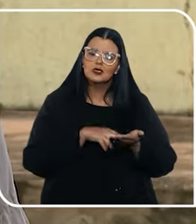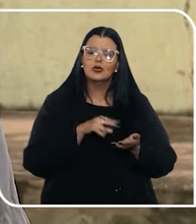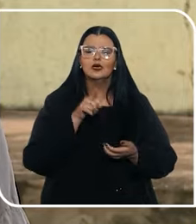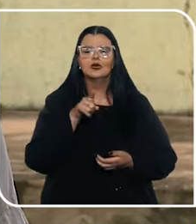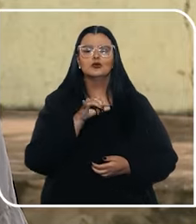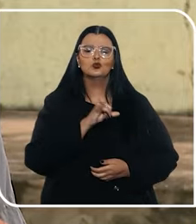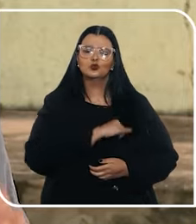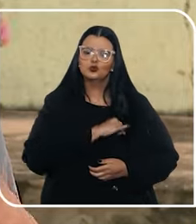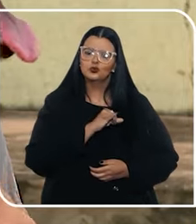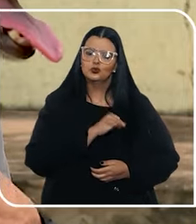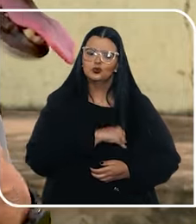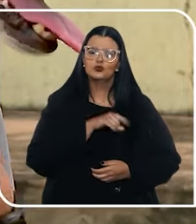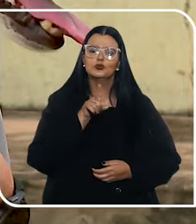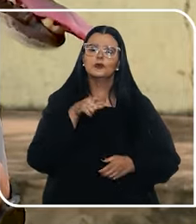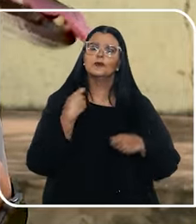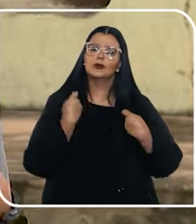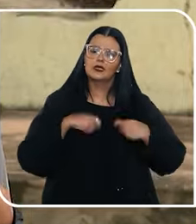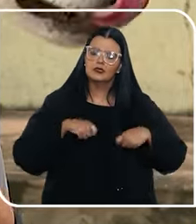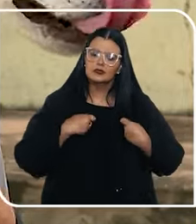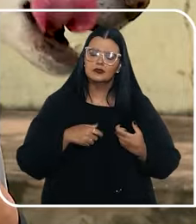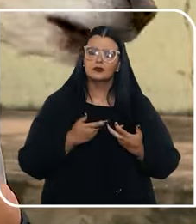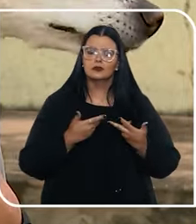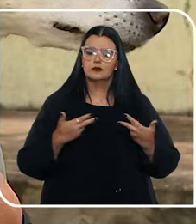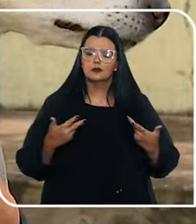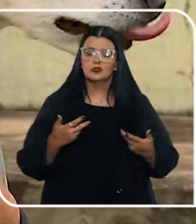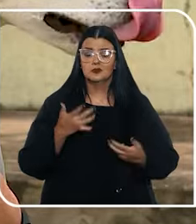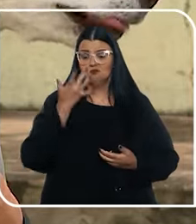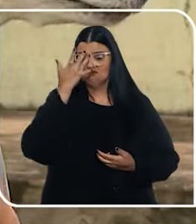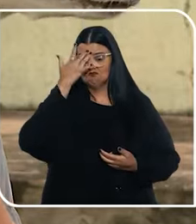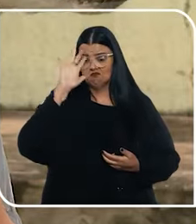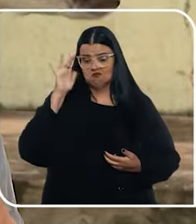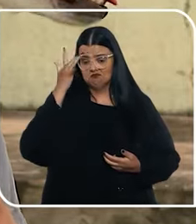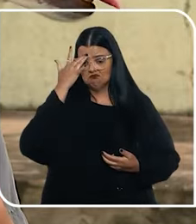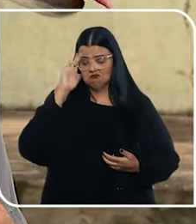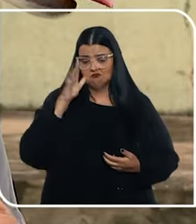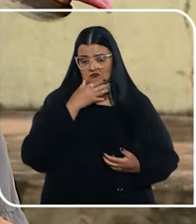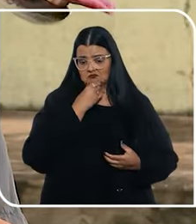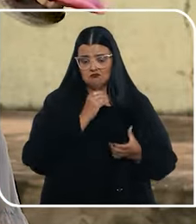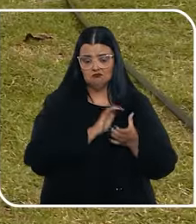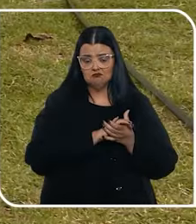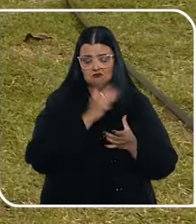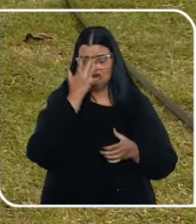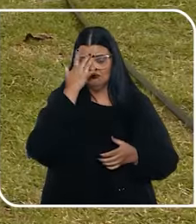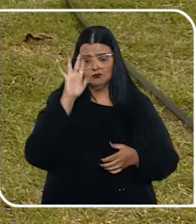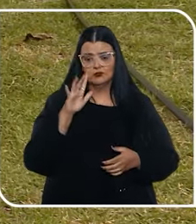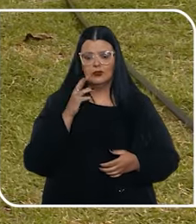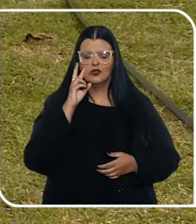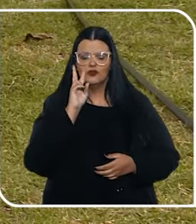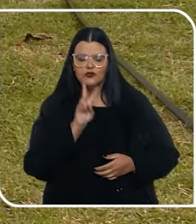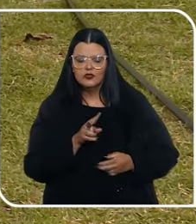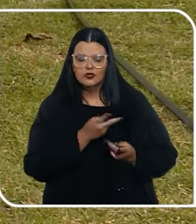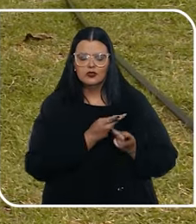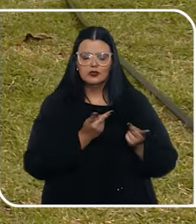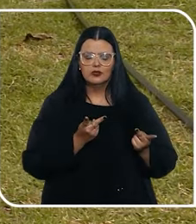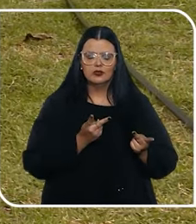cachorra tá sofrendo, você precisa fazer alguma coisa. E ele ignorando total, assim. Então ele vinha, ia embora, mas vinha e ficava